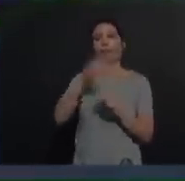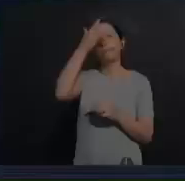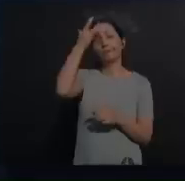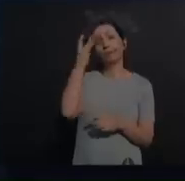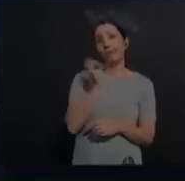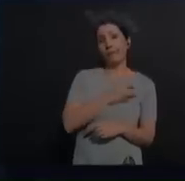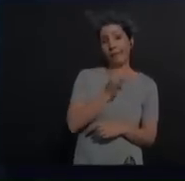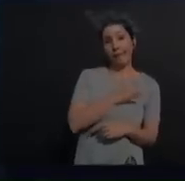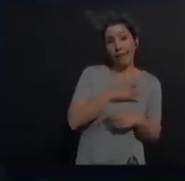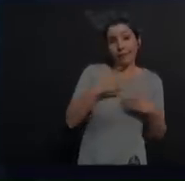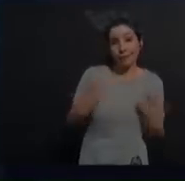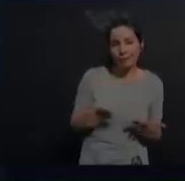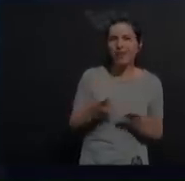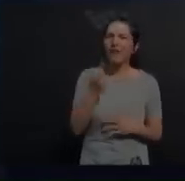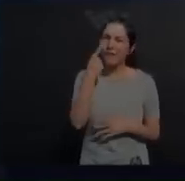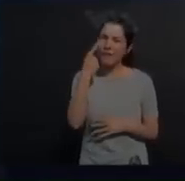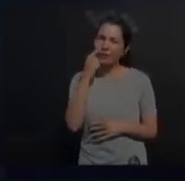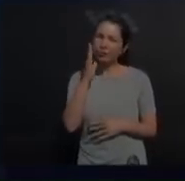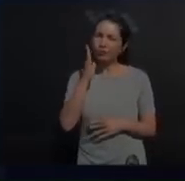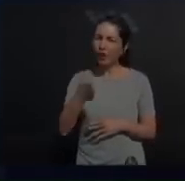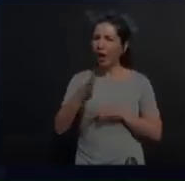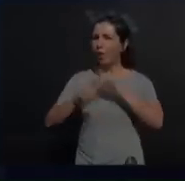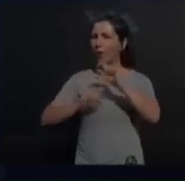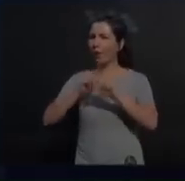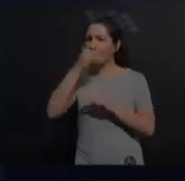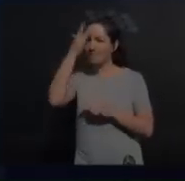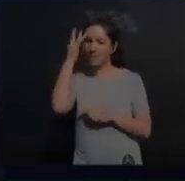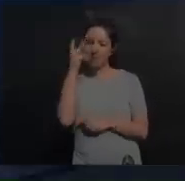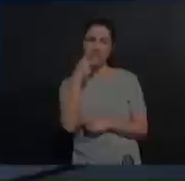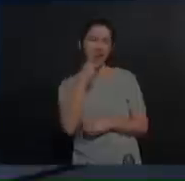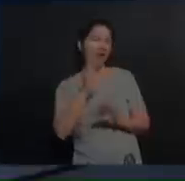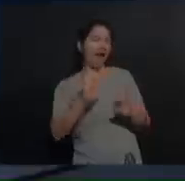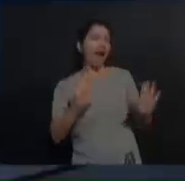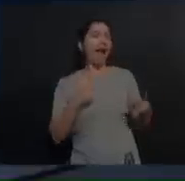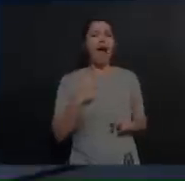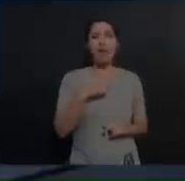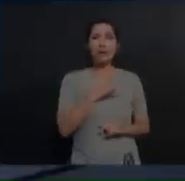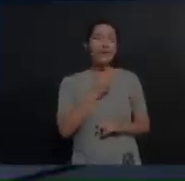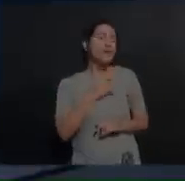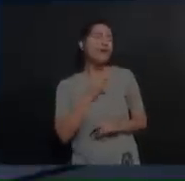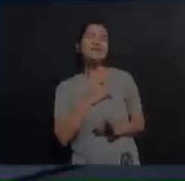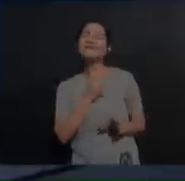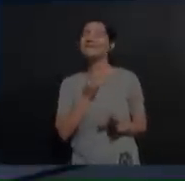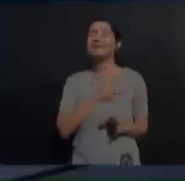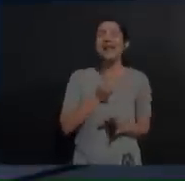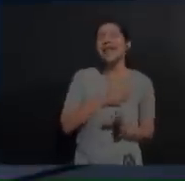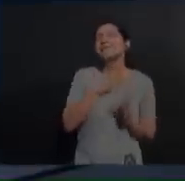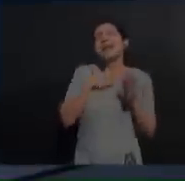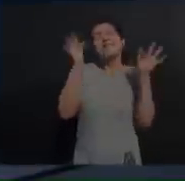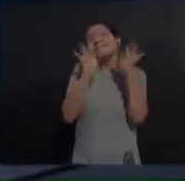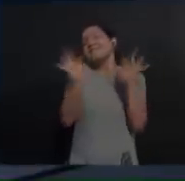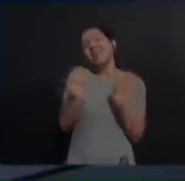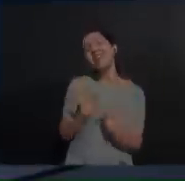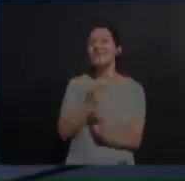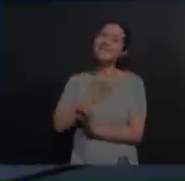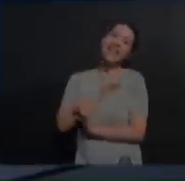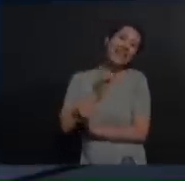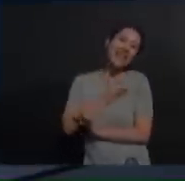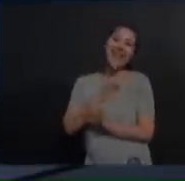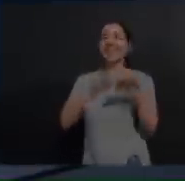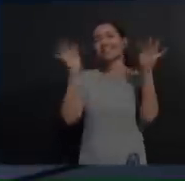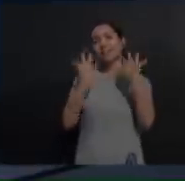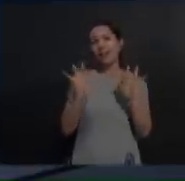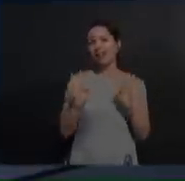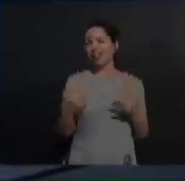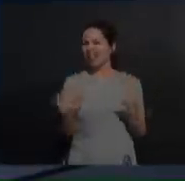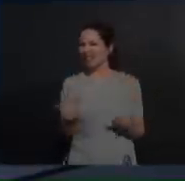quê? Gente, vocês já viram alguma pessoa dizer assim, ai, eu estou com medo, mas eu estou tão feliz, ai, eu estou